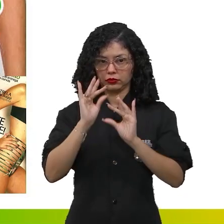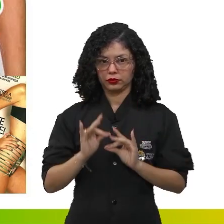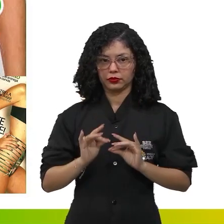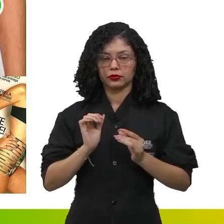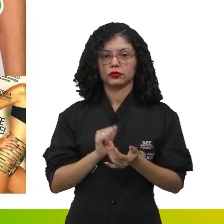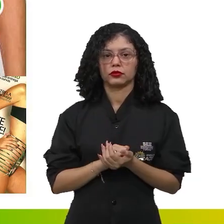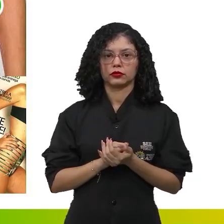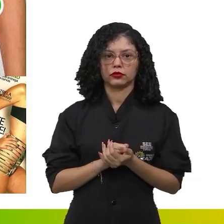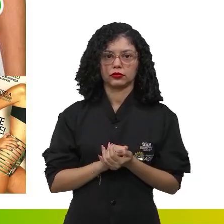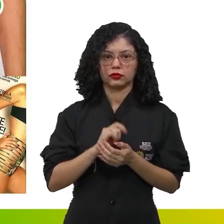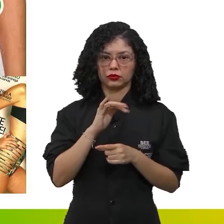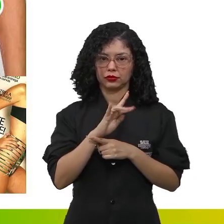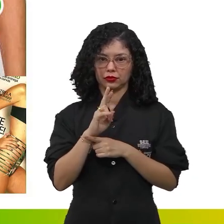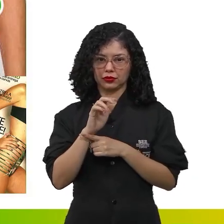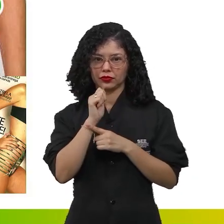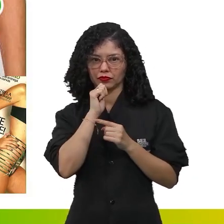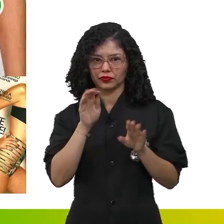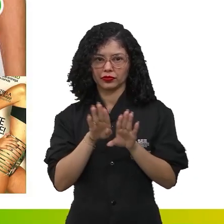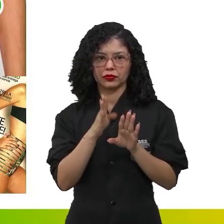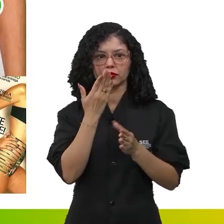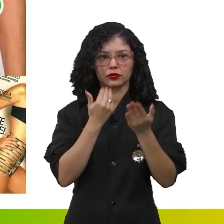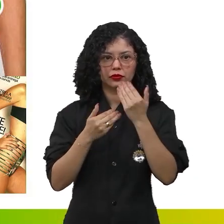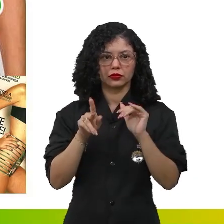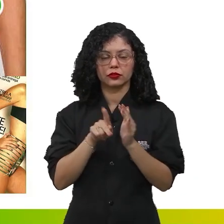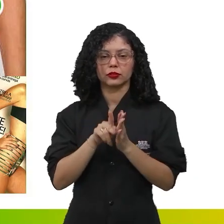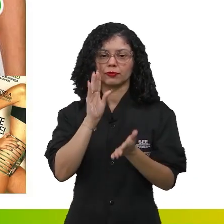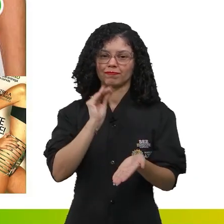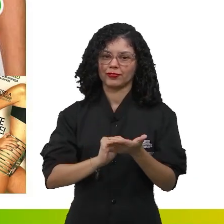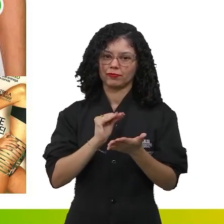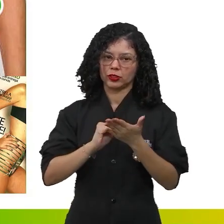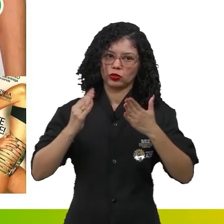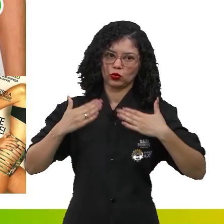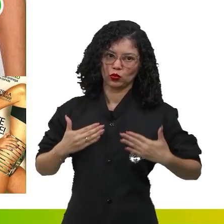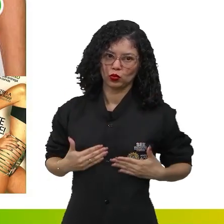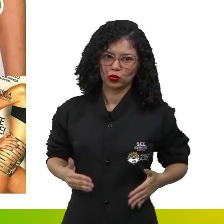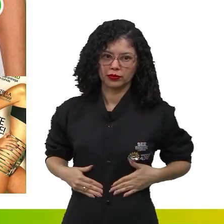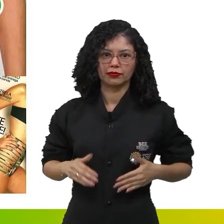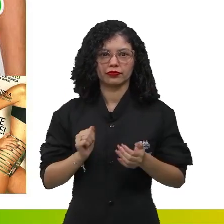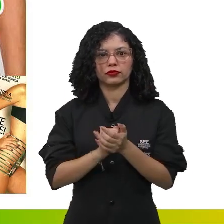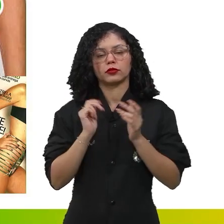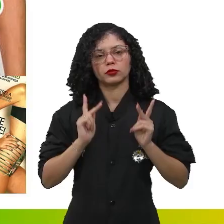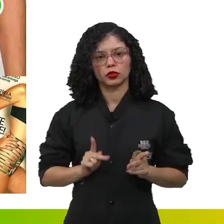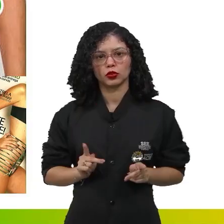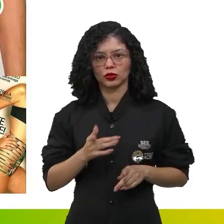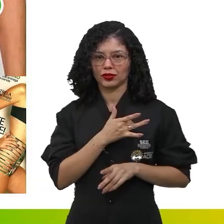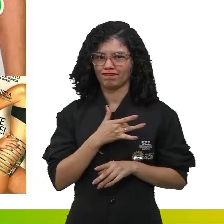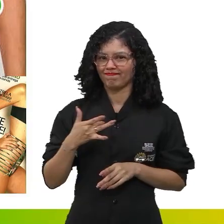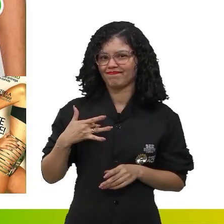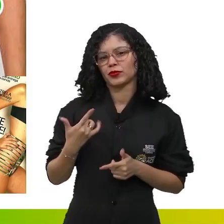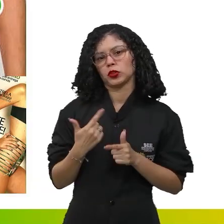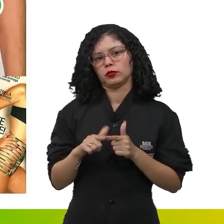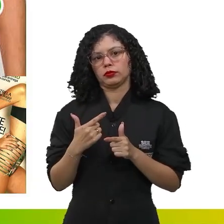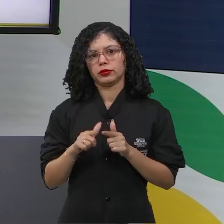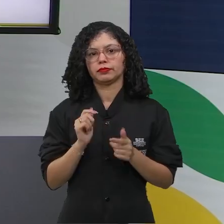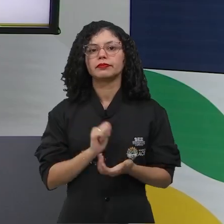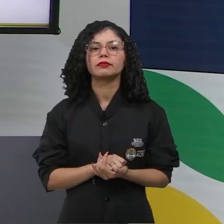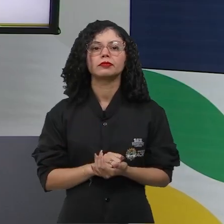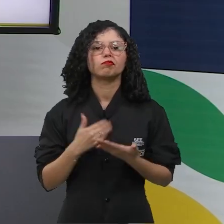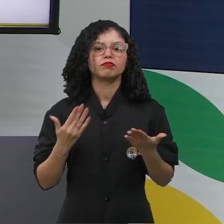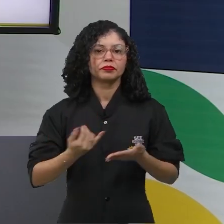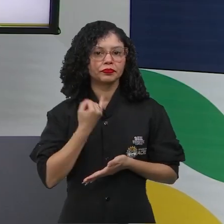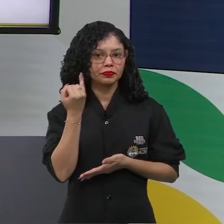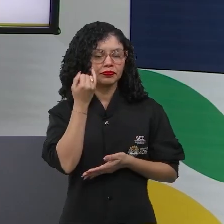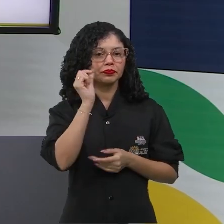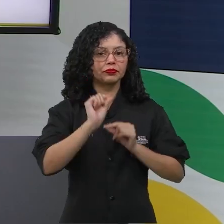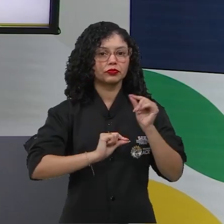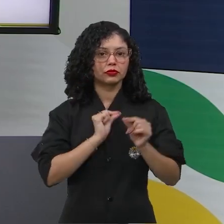expectativas irreais que alimentam a insatisfação corporal e comportamentos de risco à saúde. Então é importante entender